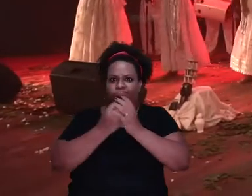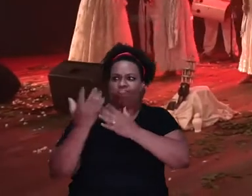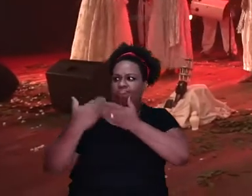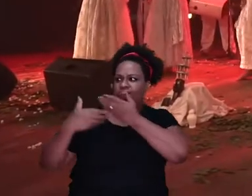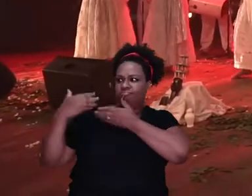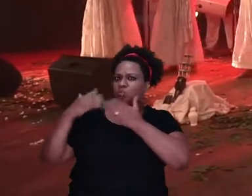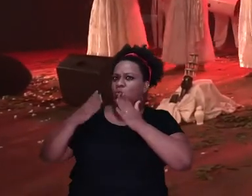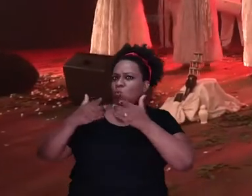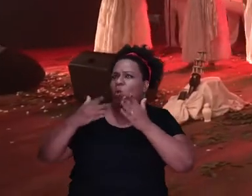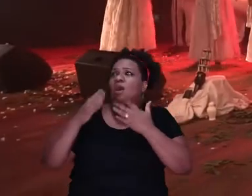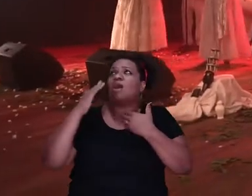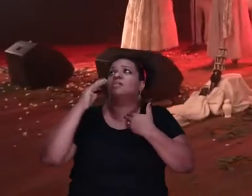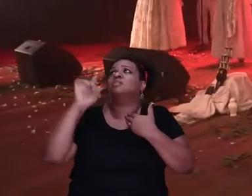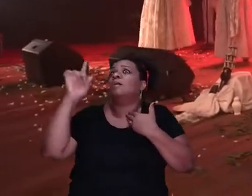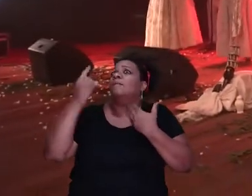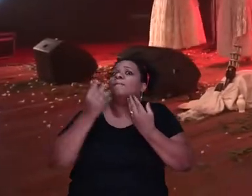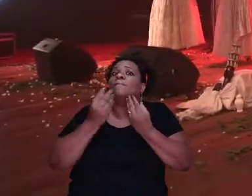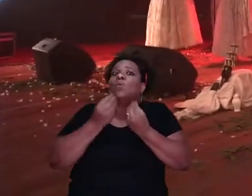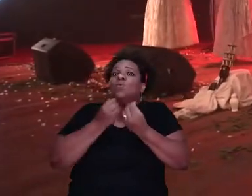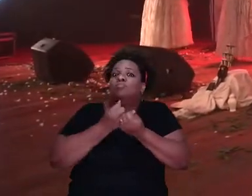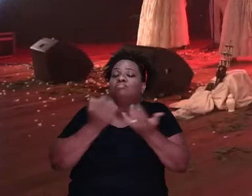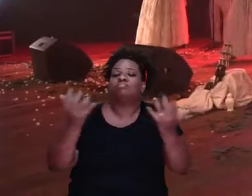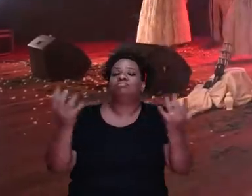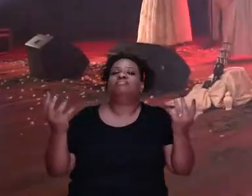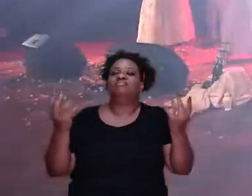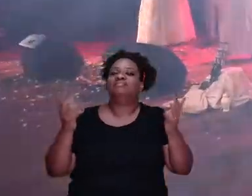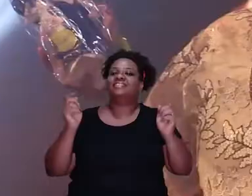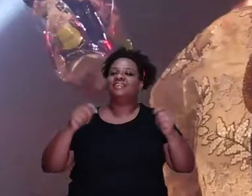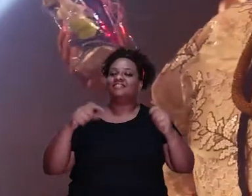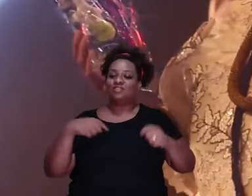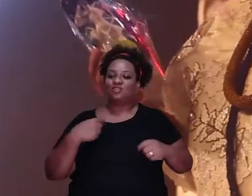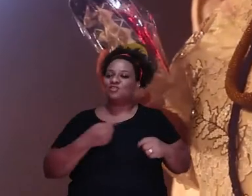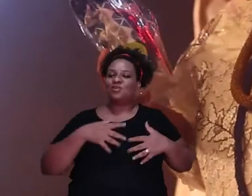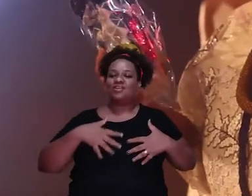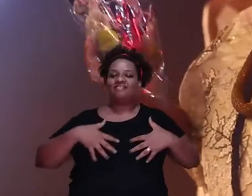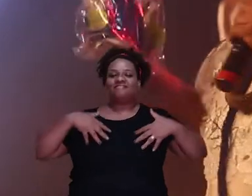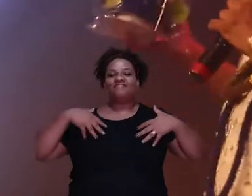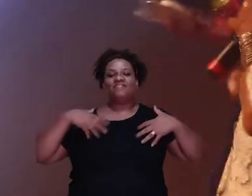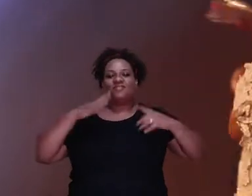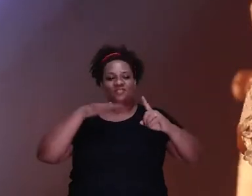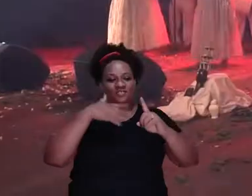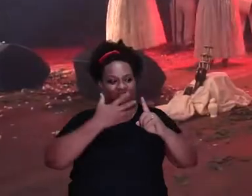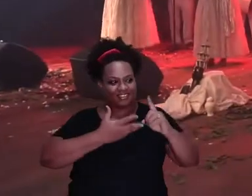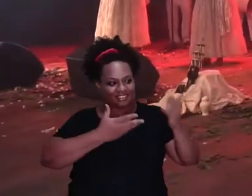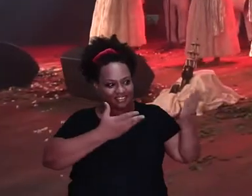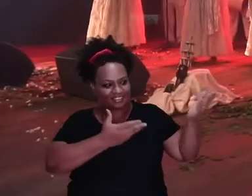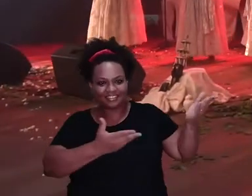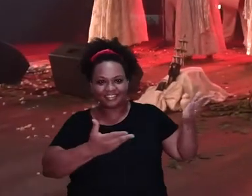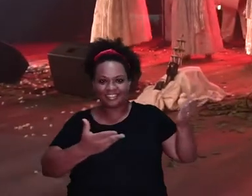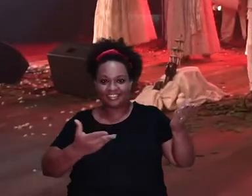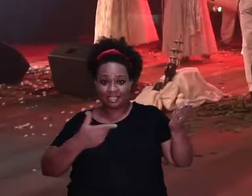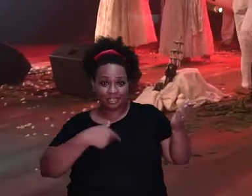mas são muitas graças a Deus são muitas dá uma pra gente é uma menor mente